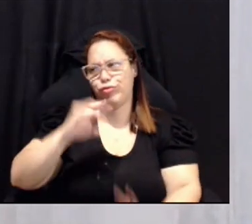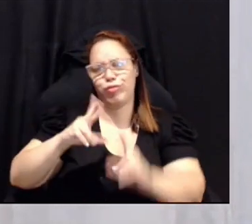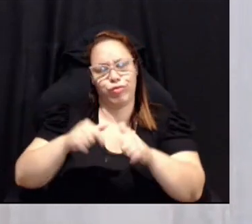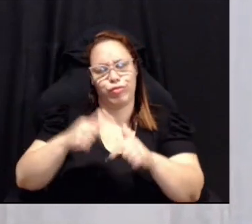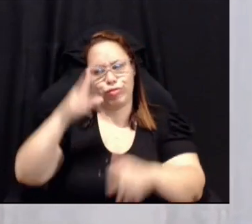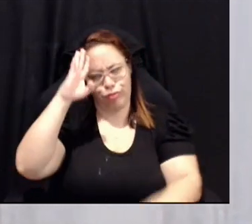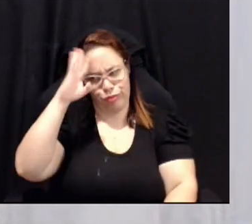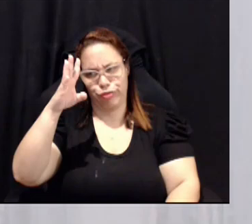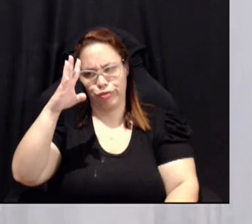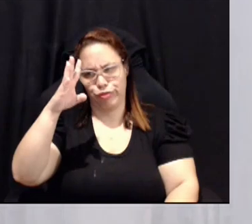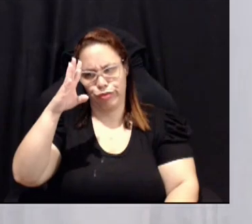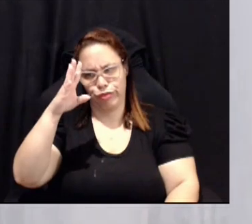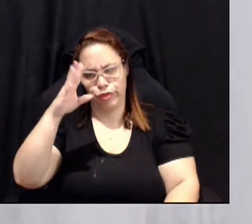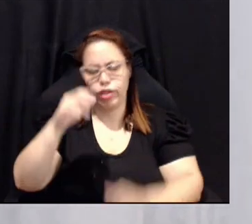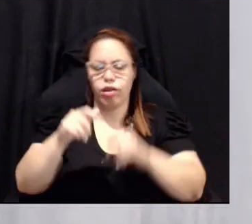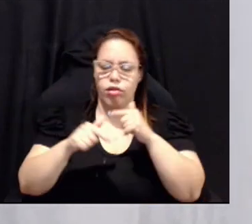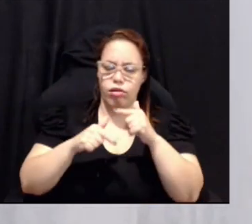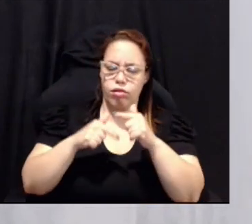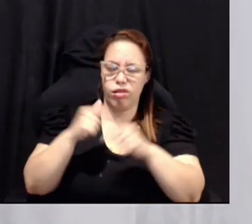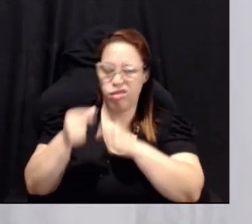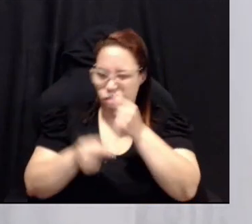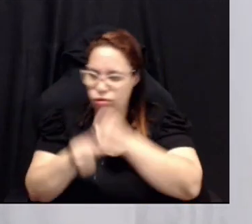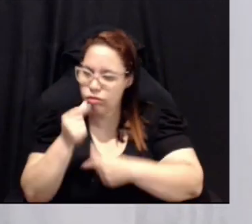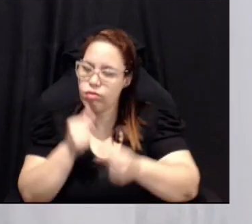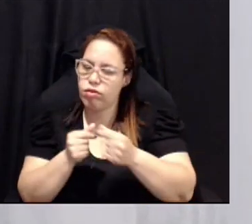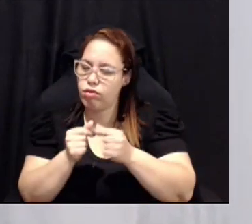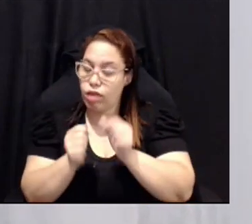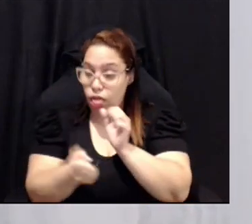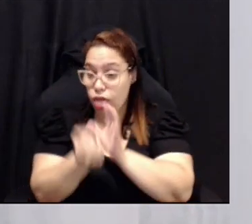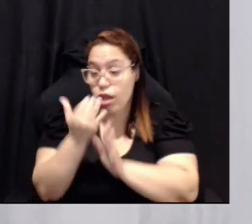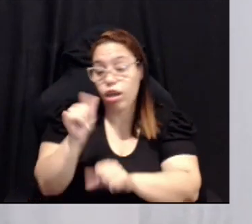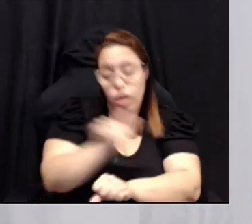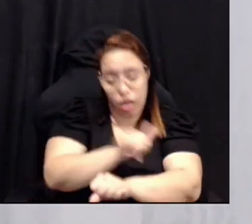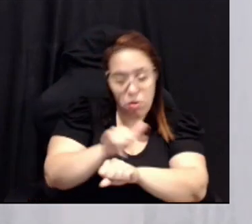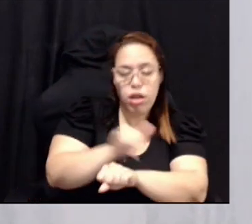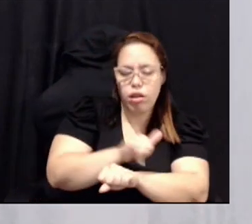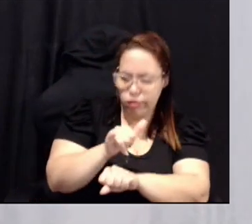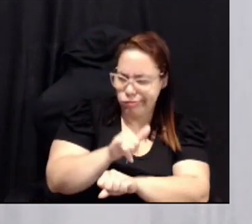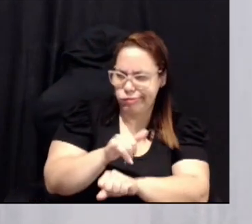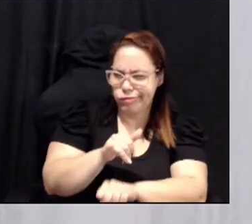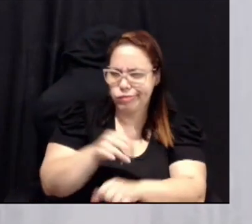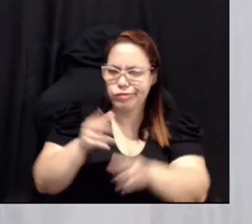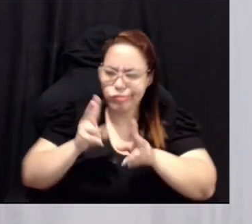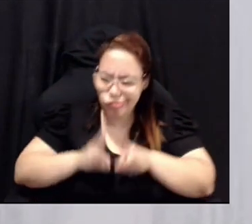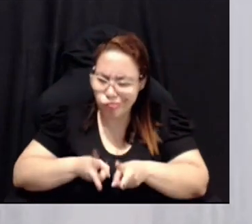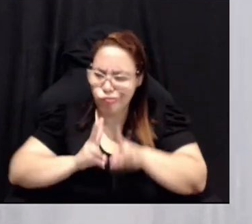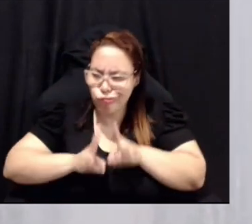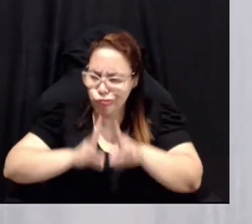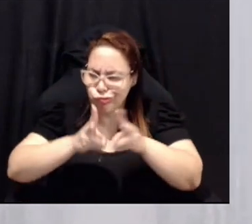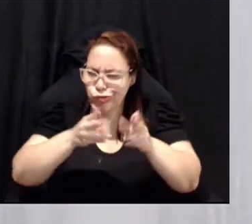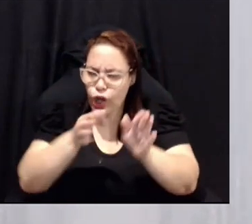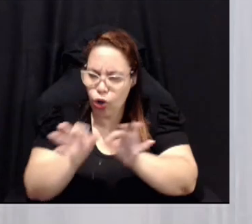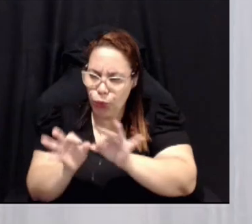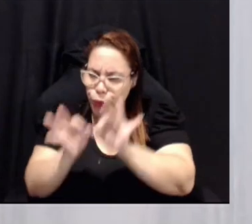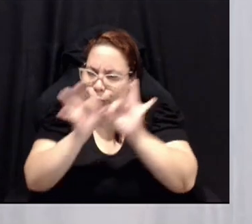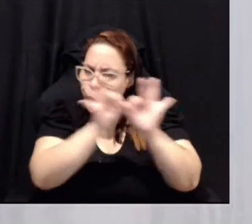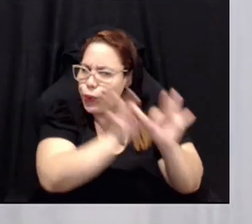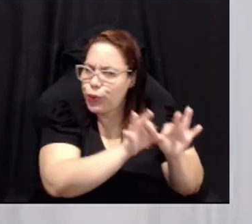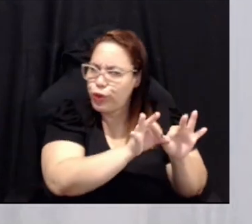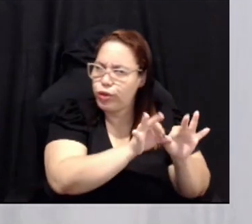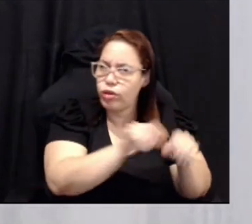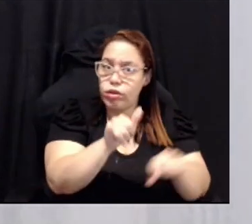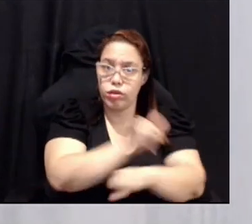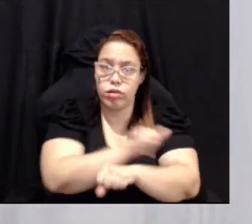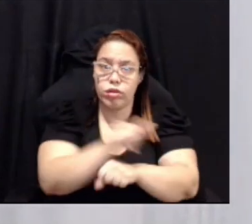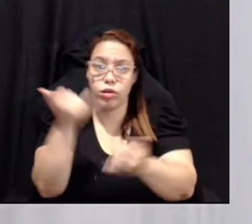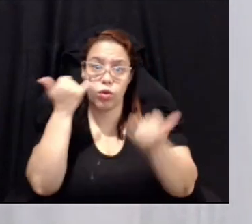mercado financeiro, né? Então, ele tem que criar uma estratégia e seguir a estratégia dele, porque se ele ficar indo nas informações que ele está